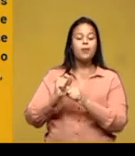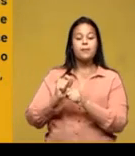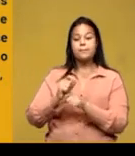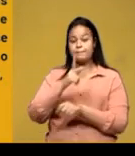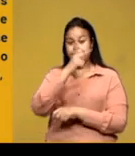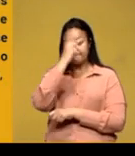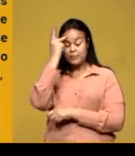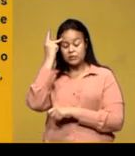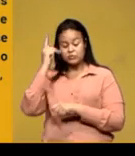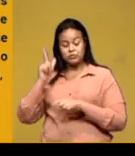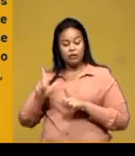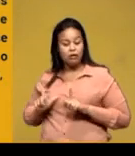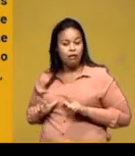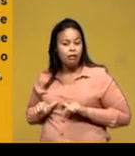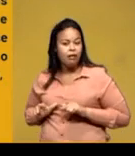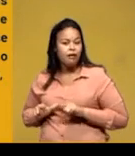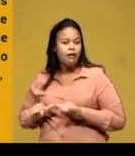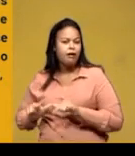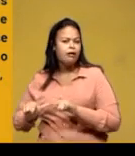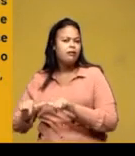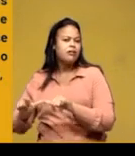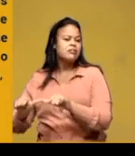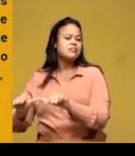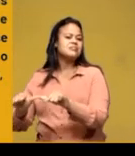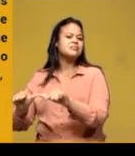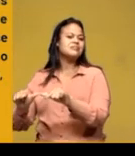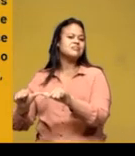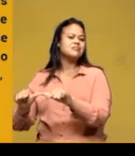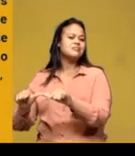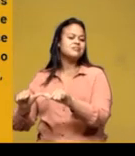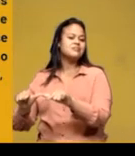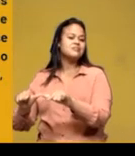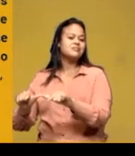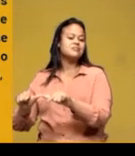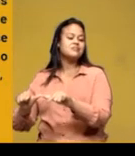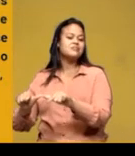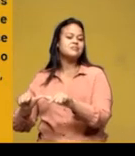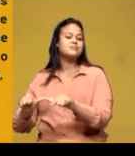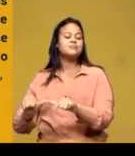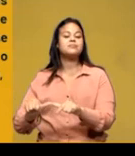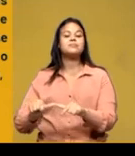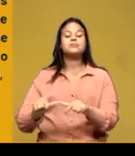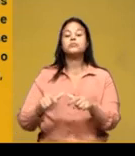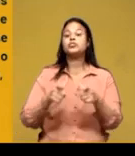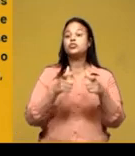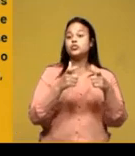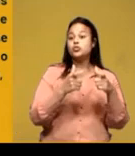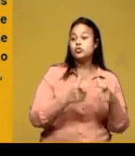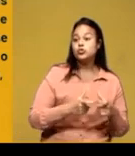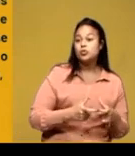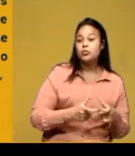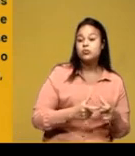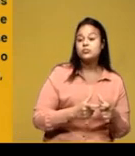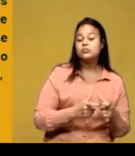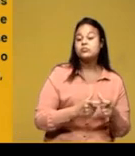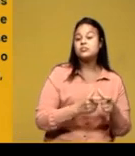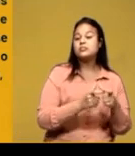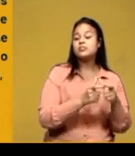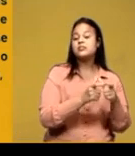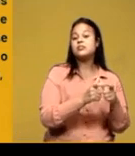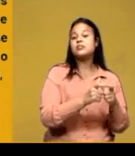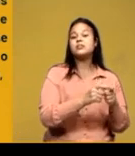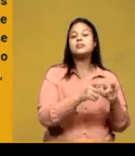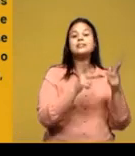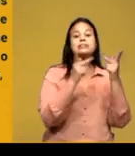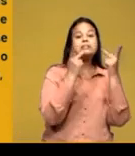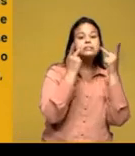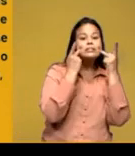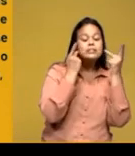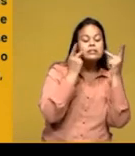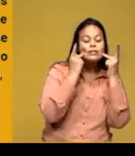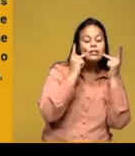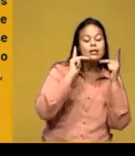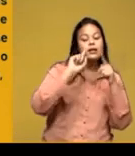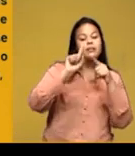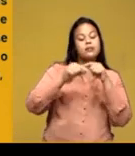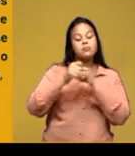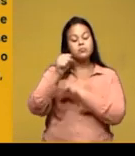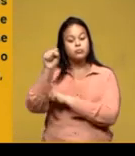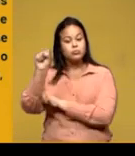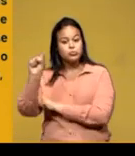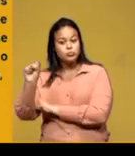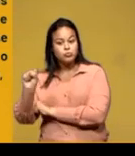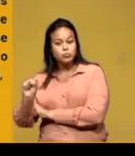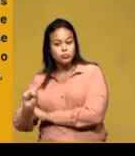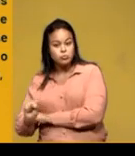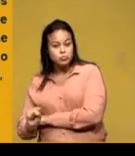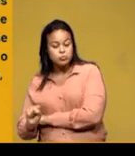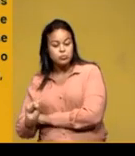viajante que saiu de Araripe, no Ceará, percorreu 1.000 quilômetros para o sul, depois 1.000